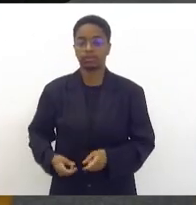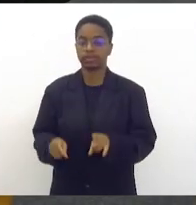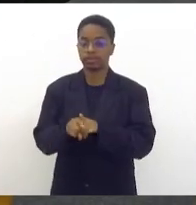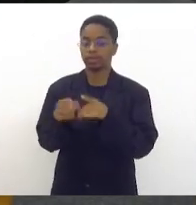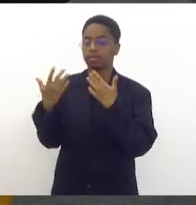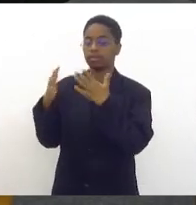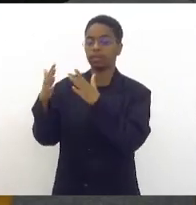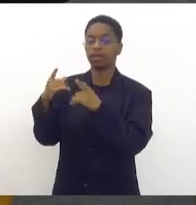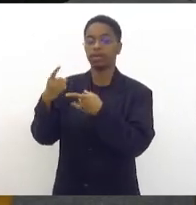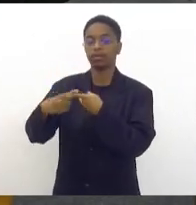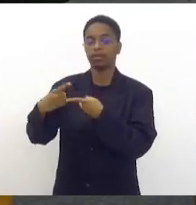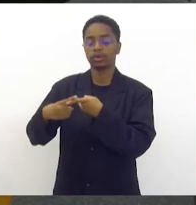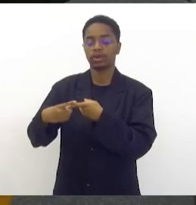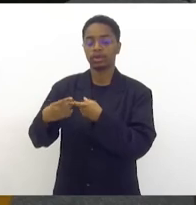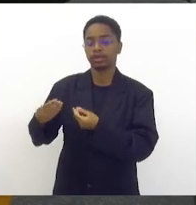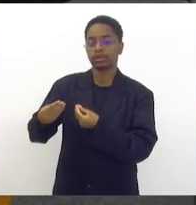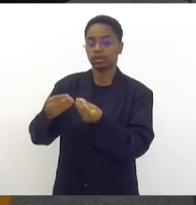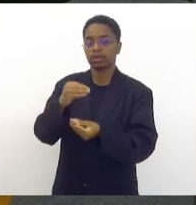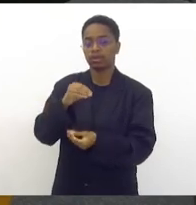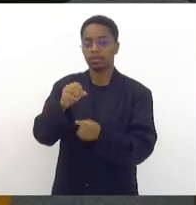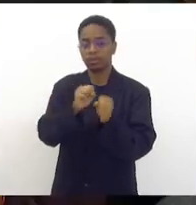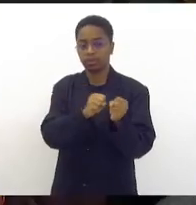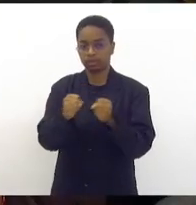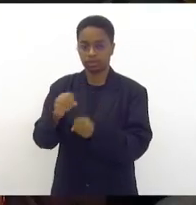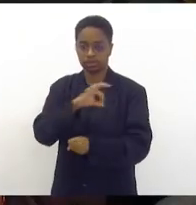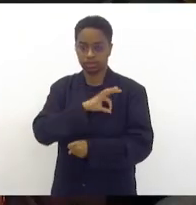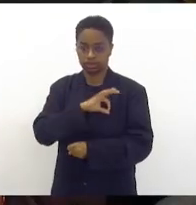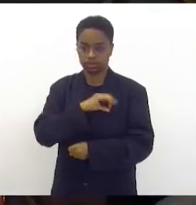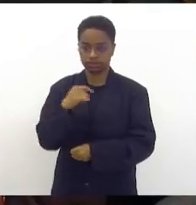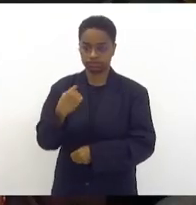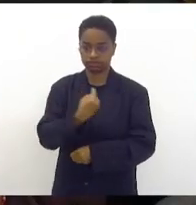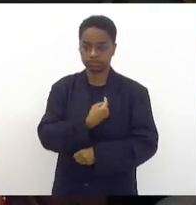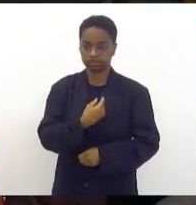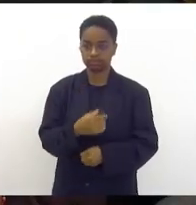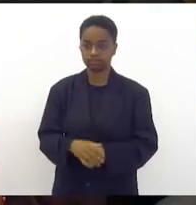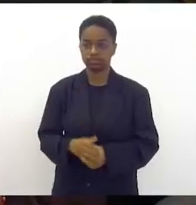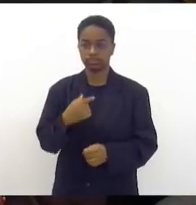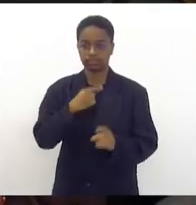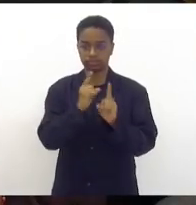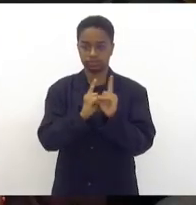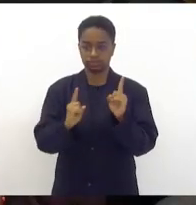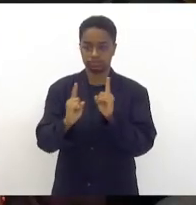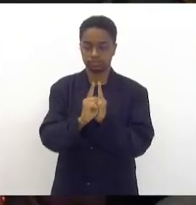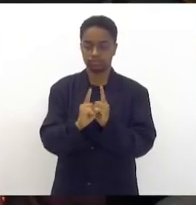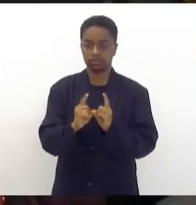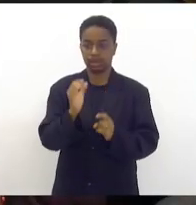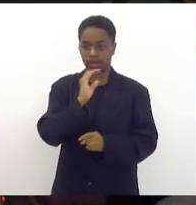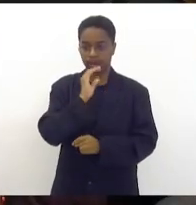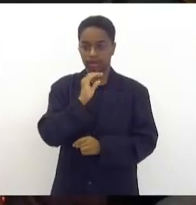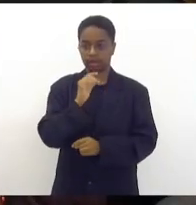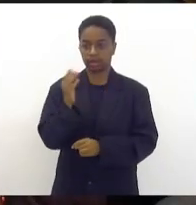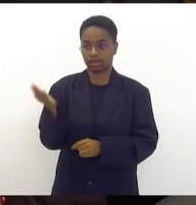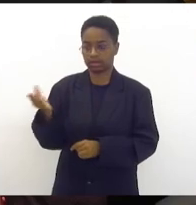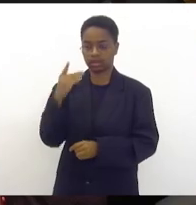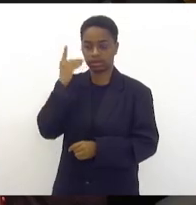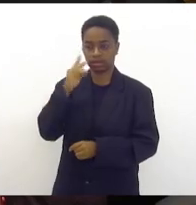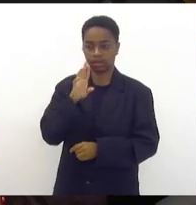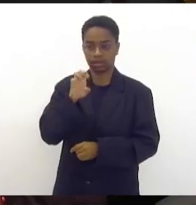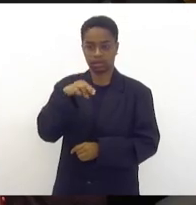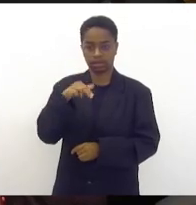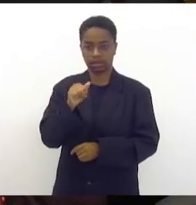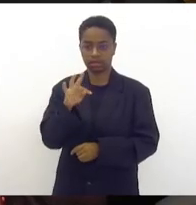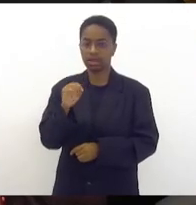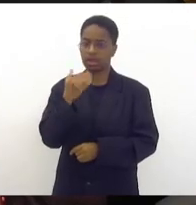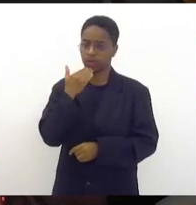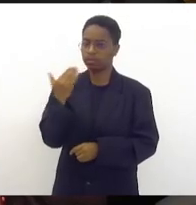por dar poder de polícia à nossa comissão. Me permite a parte, deputado. Por favor, as ordens. Só um minutinho, pela palavra aqui, a nossa Renata. Não, eu pedi uma parte,